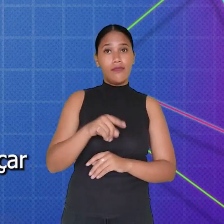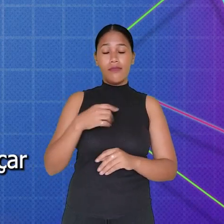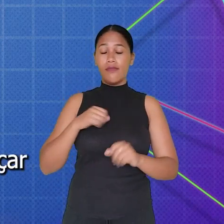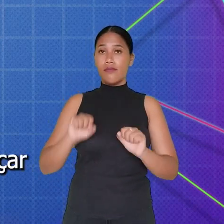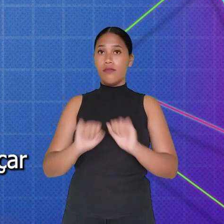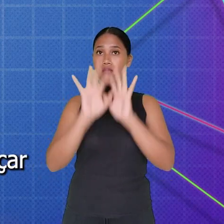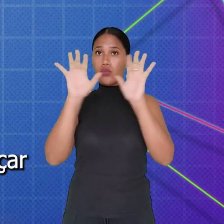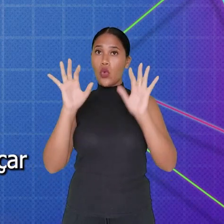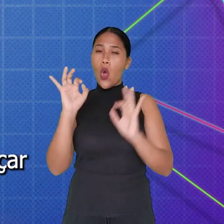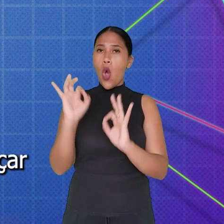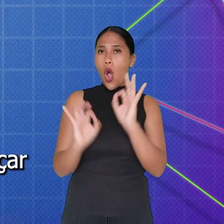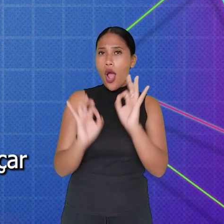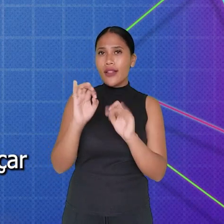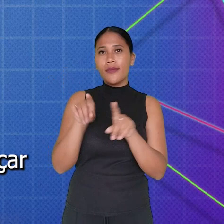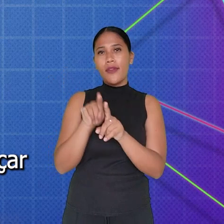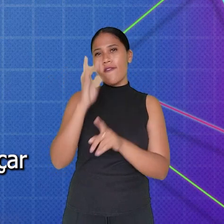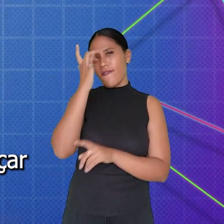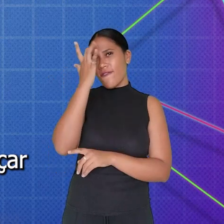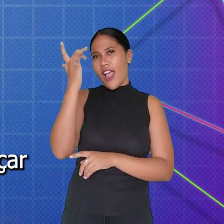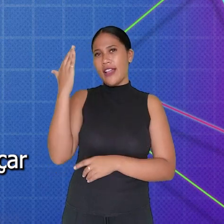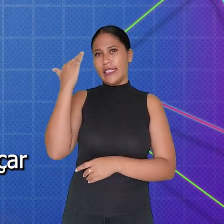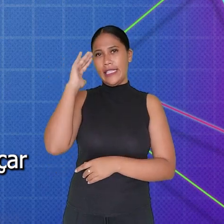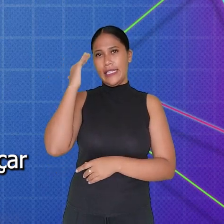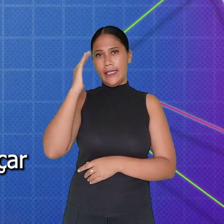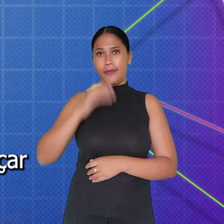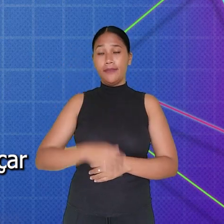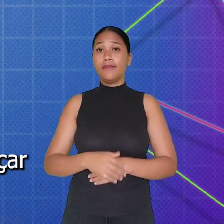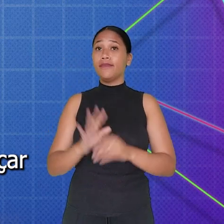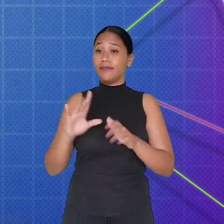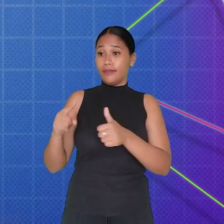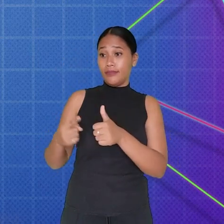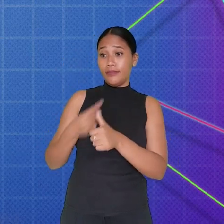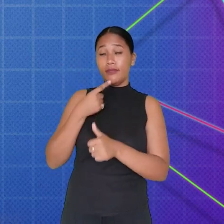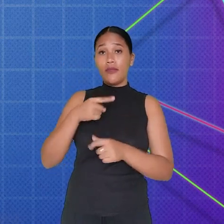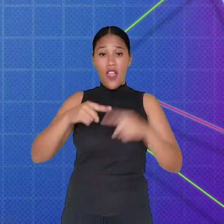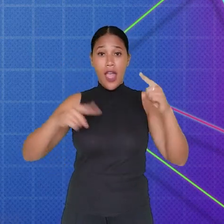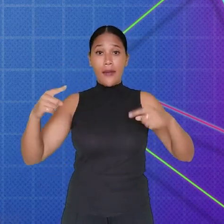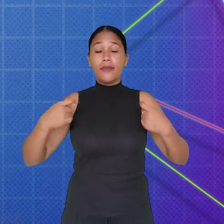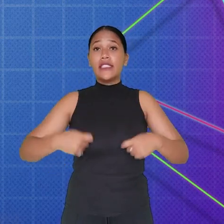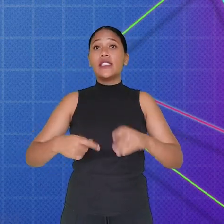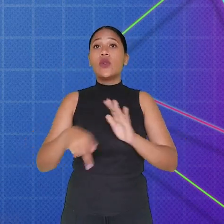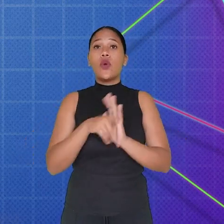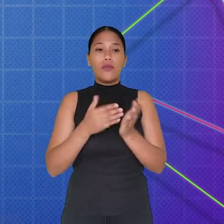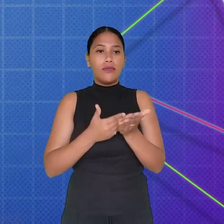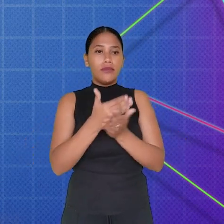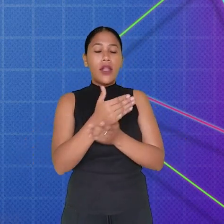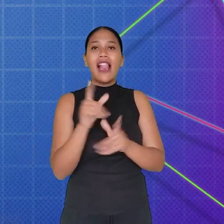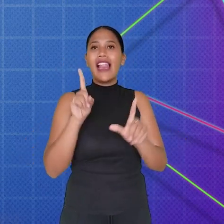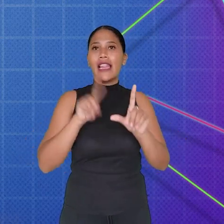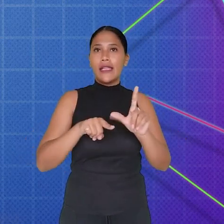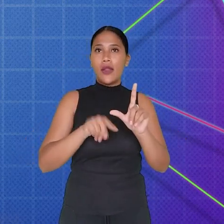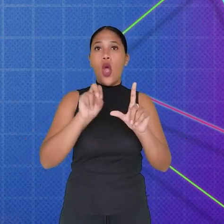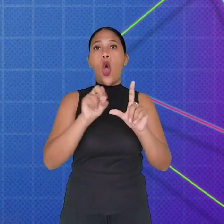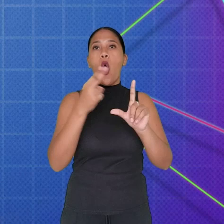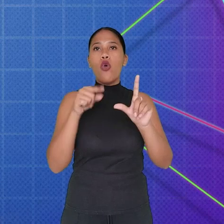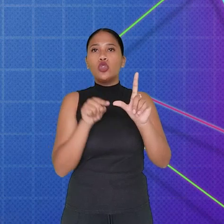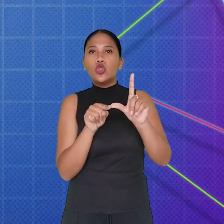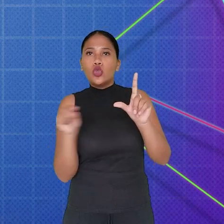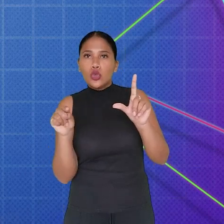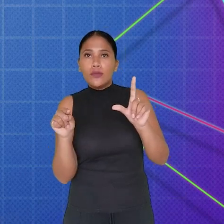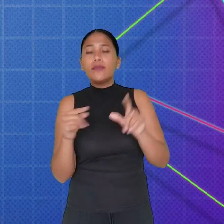as variáveis devem começar com uma letra ou um sublinhado. Por exemplo, first name ou